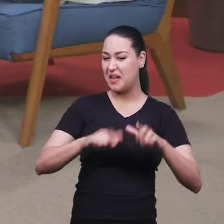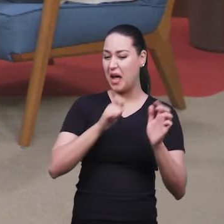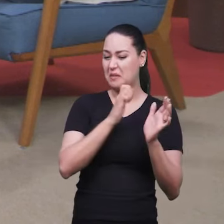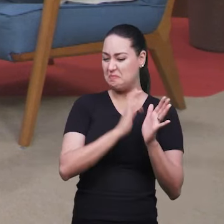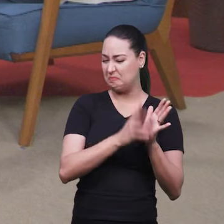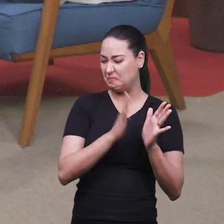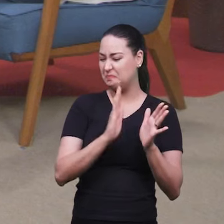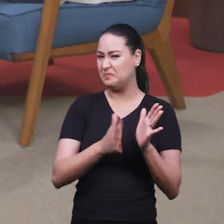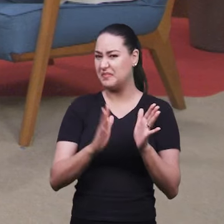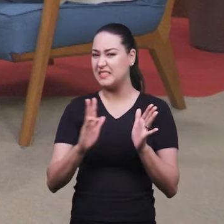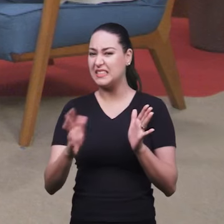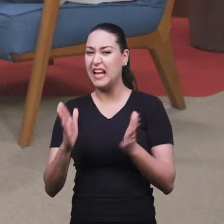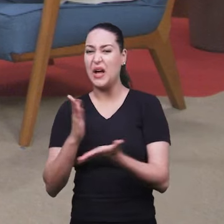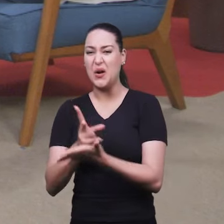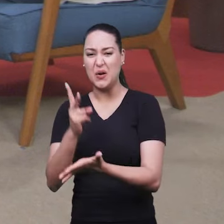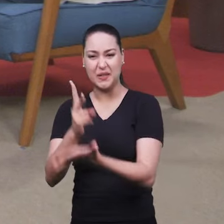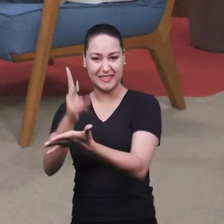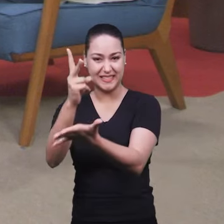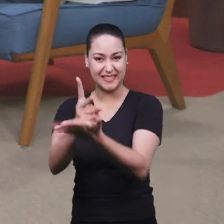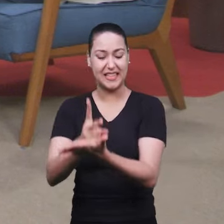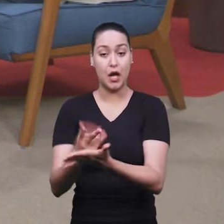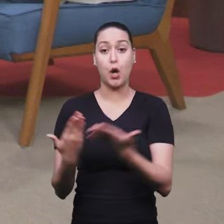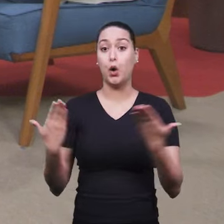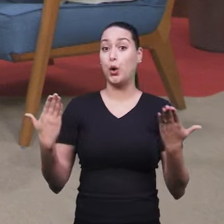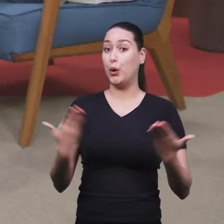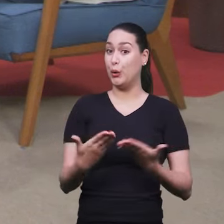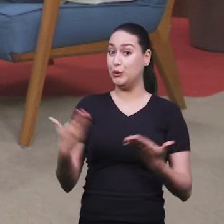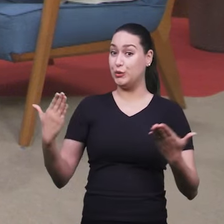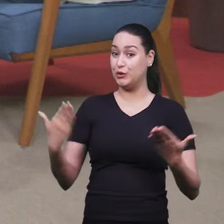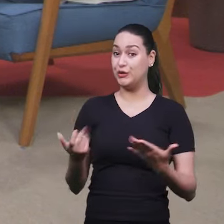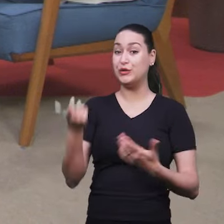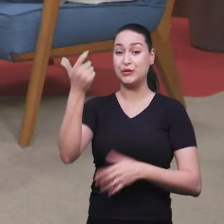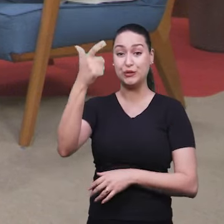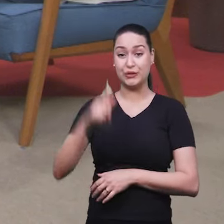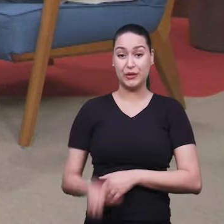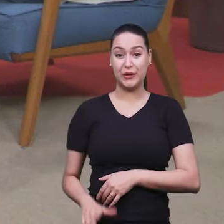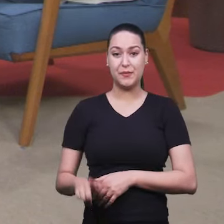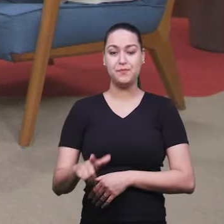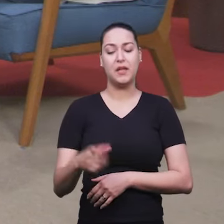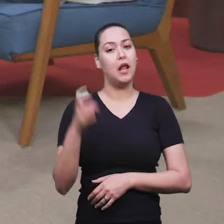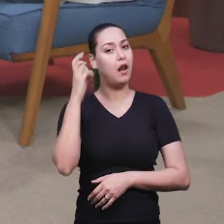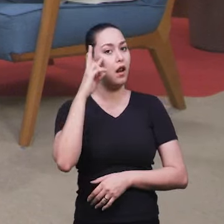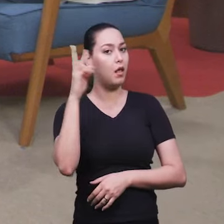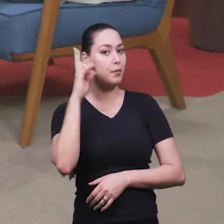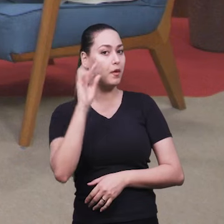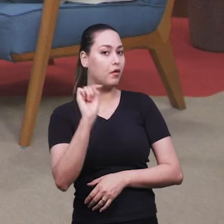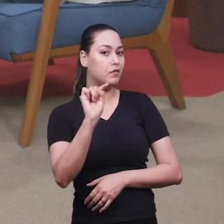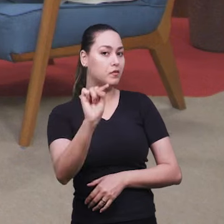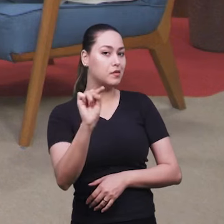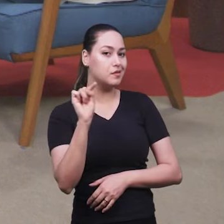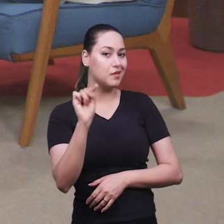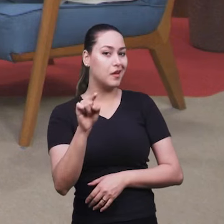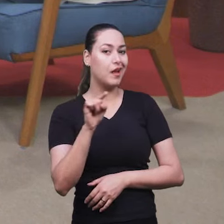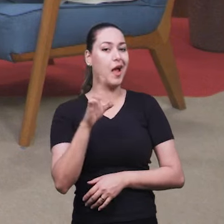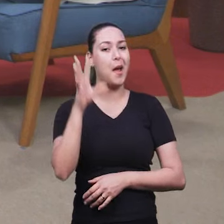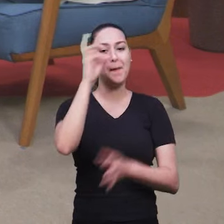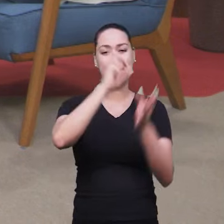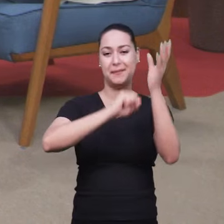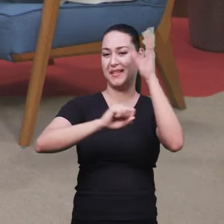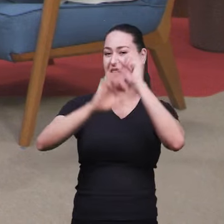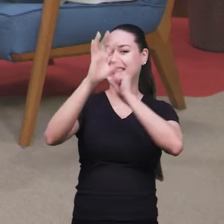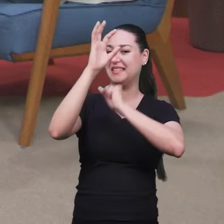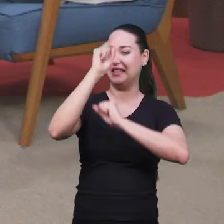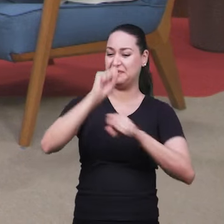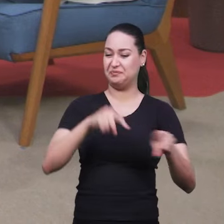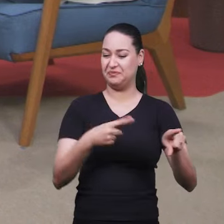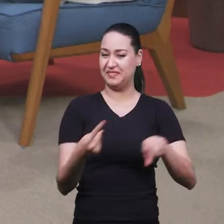tem trabalhado de maneira contínua esses instrumentos. Hoje, ela continuará trabalhando com a percussão, mas eu quero te lembrar que você